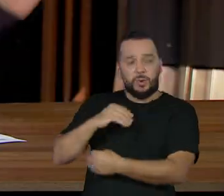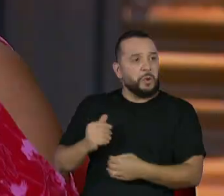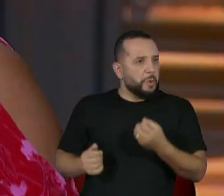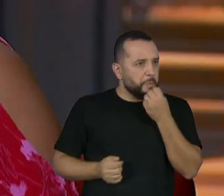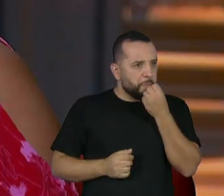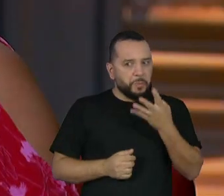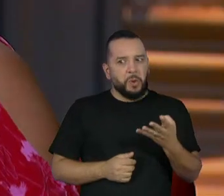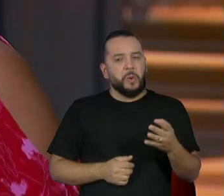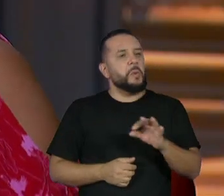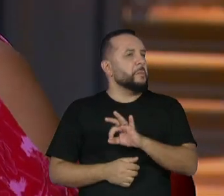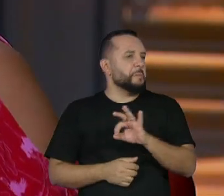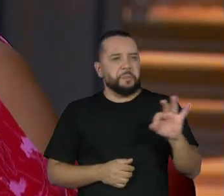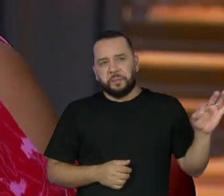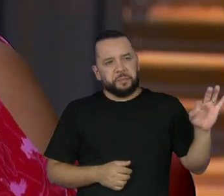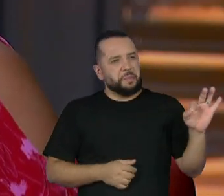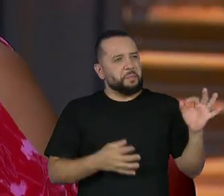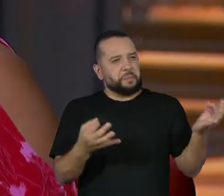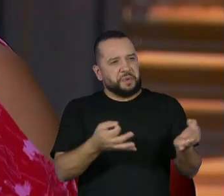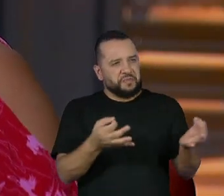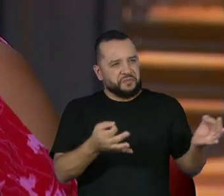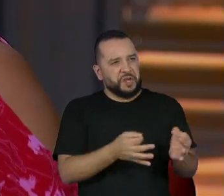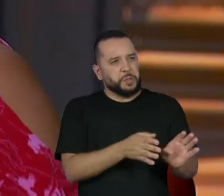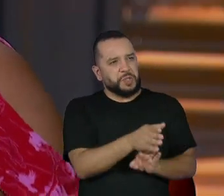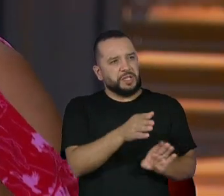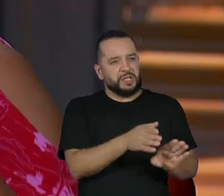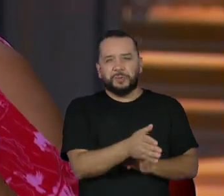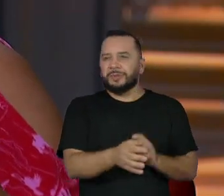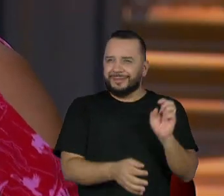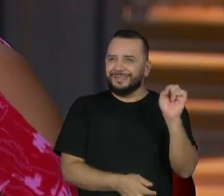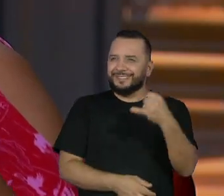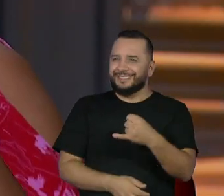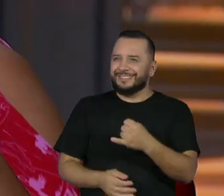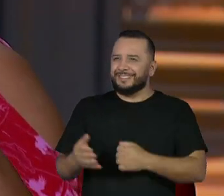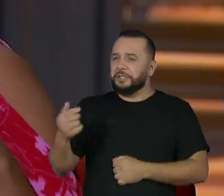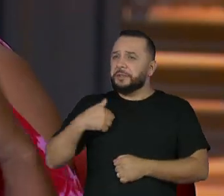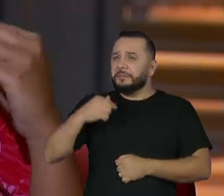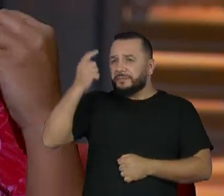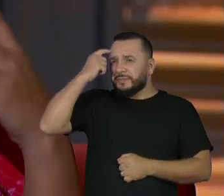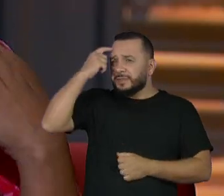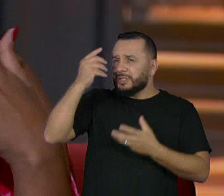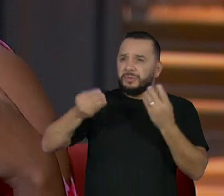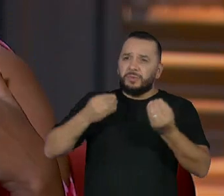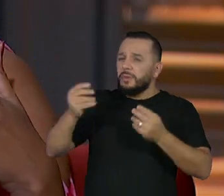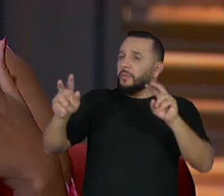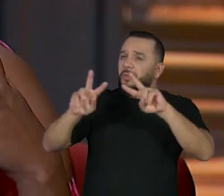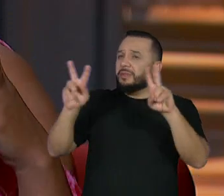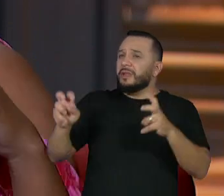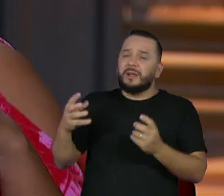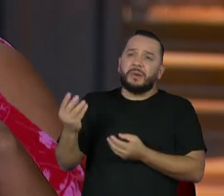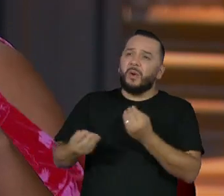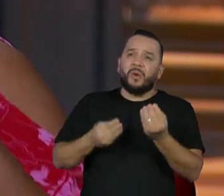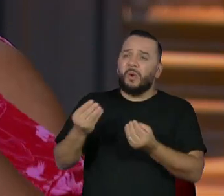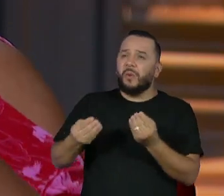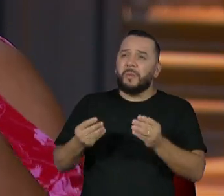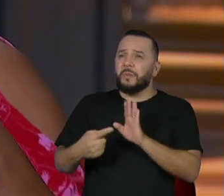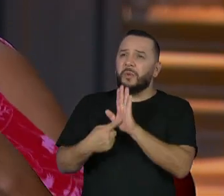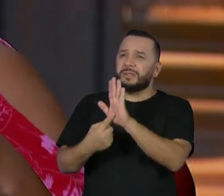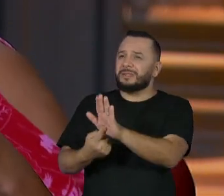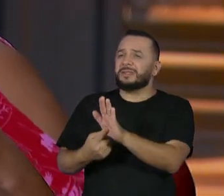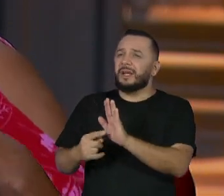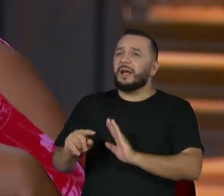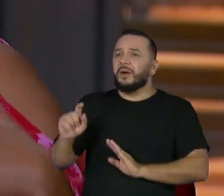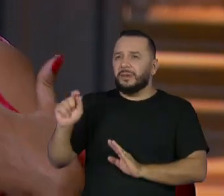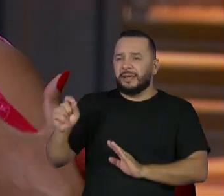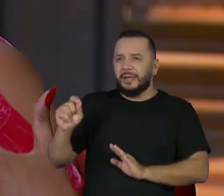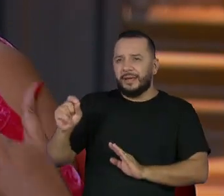Sim, excelente. E aí, ao pensar, né, qual que é o título, né? Como a gente consegue expressar toda essa complexidade